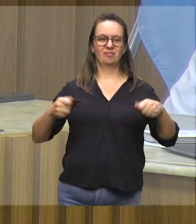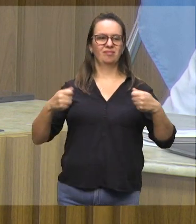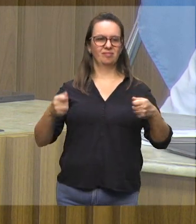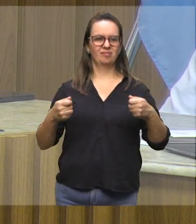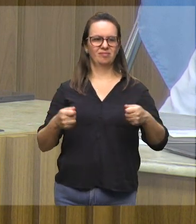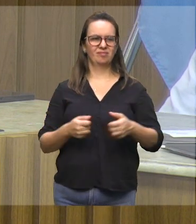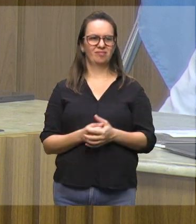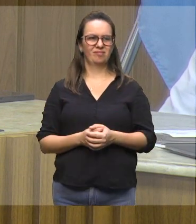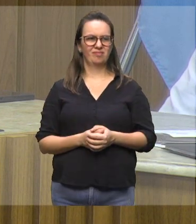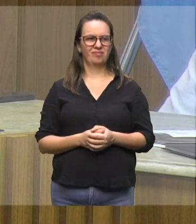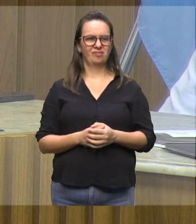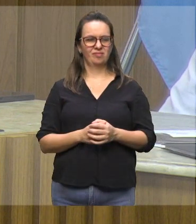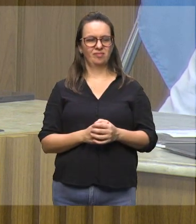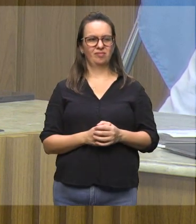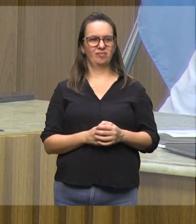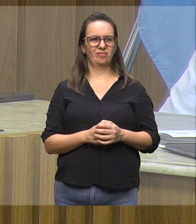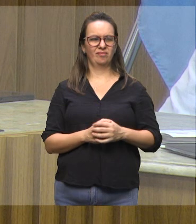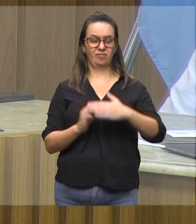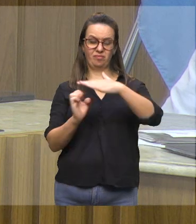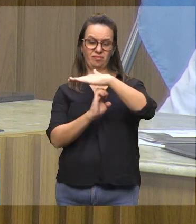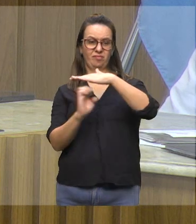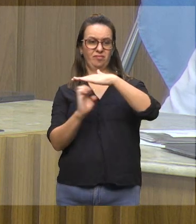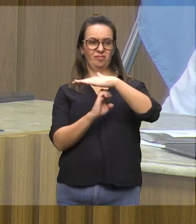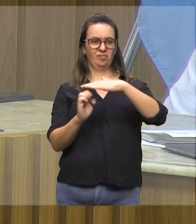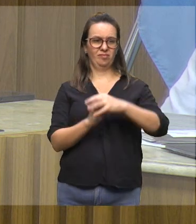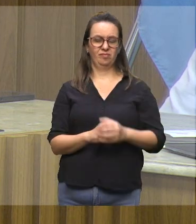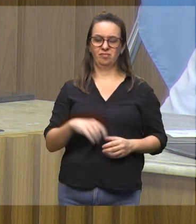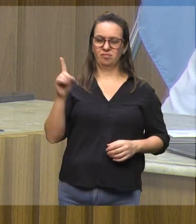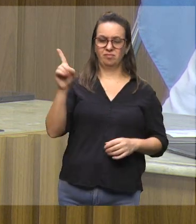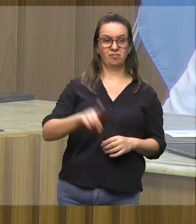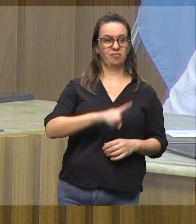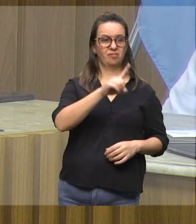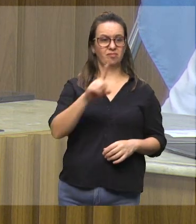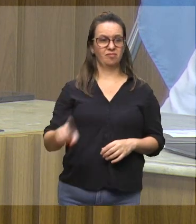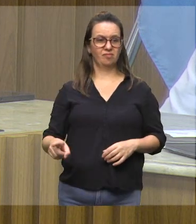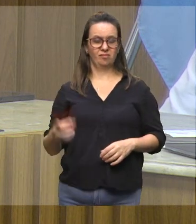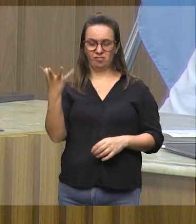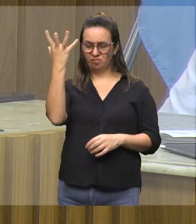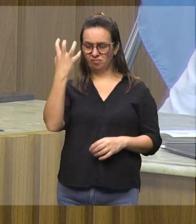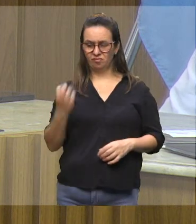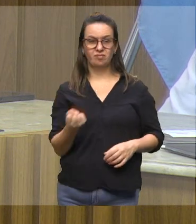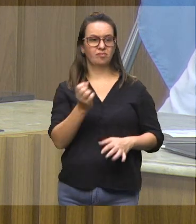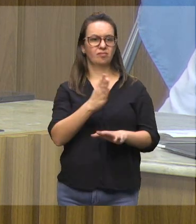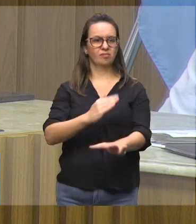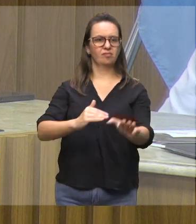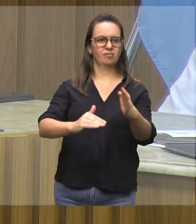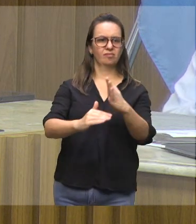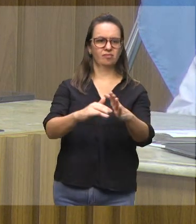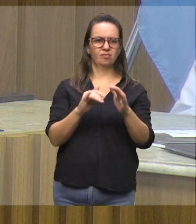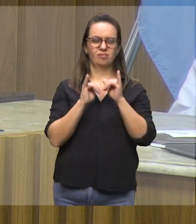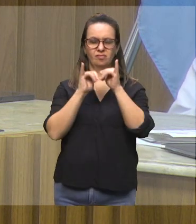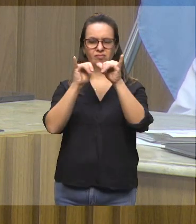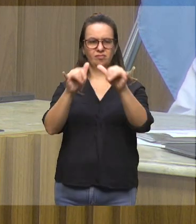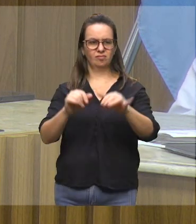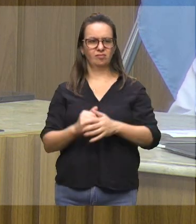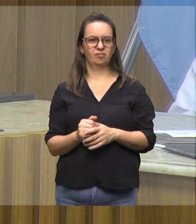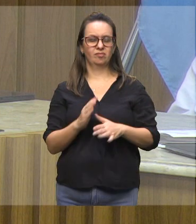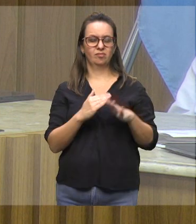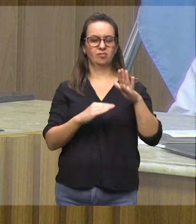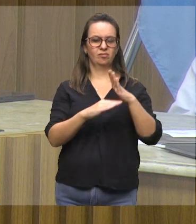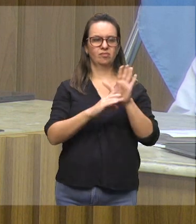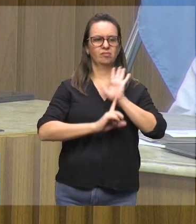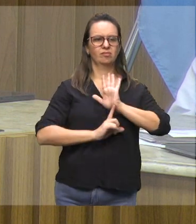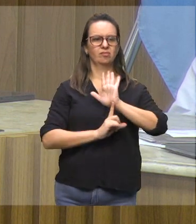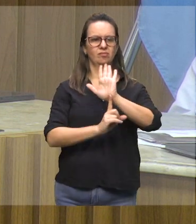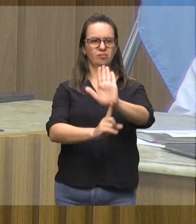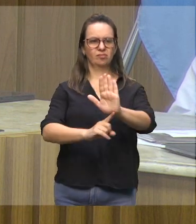técnico, o órgão do Tribunal de Contas, chancelou tudo aquilo que a gente vinha falando. Todos os apontamentos que a gente fez, que a gente foi para